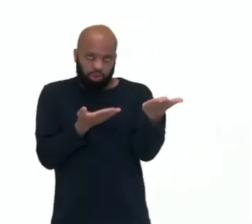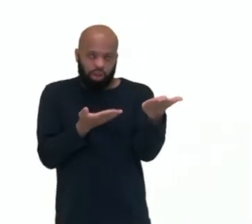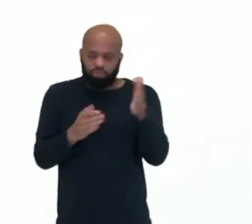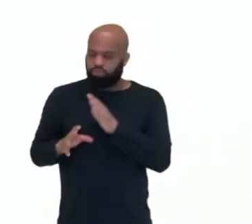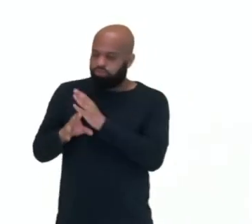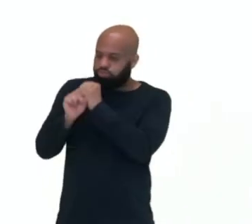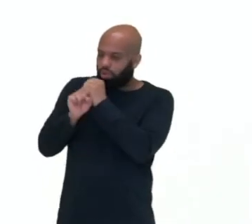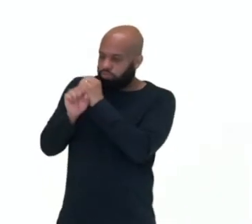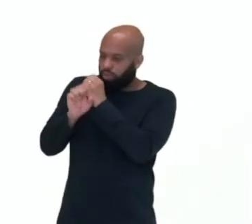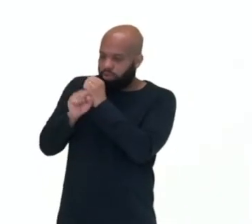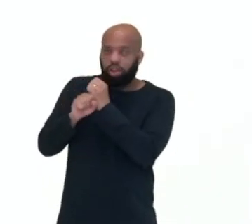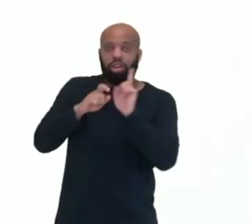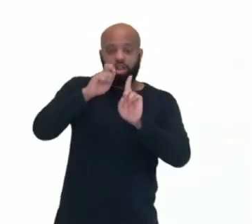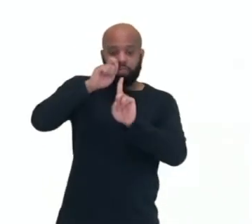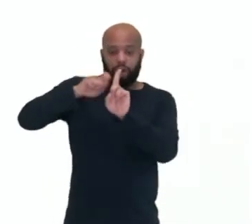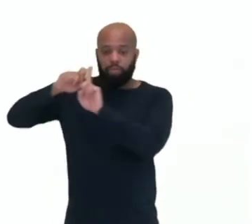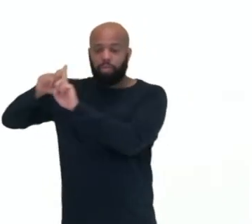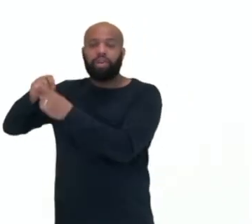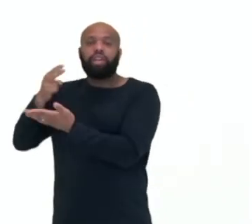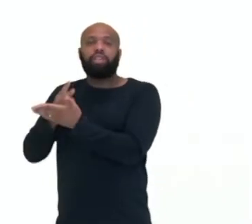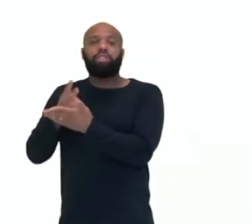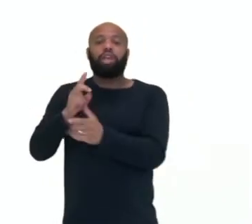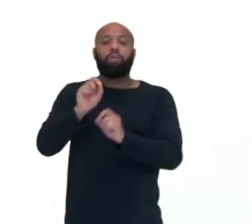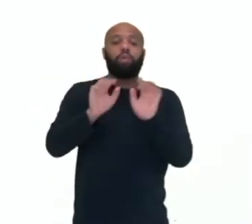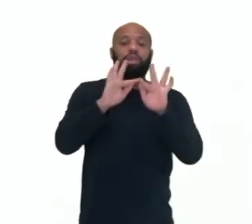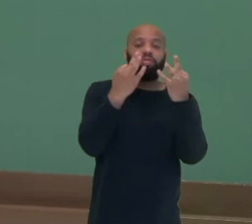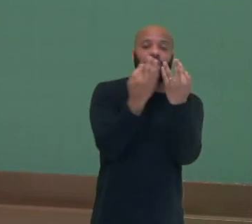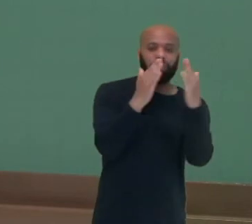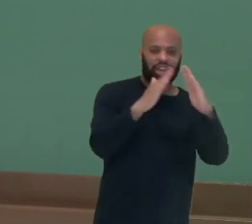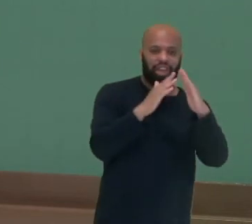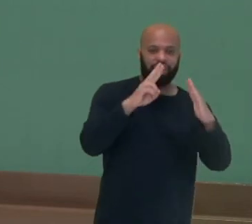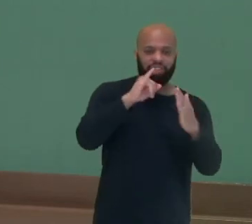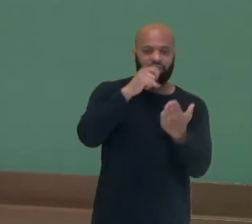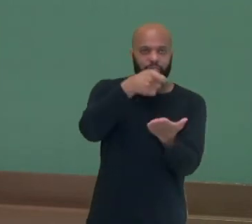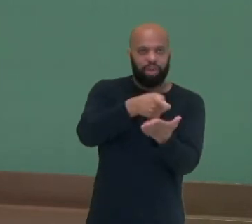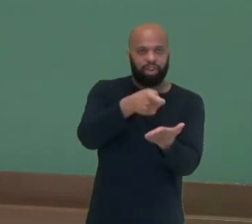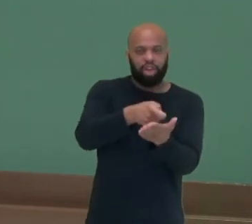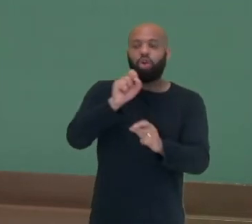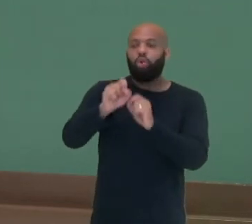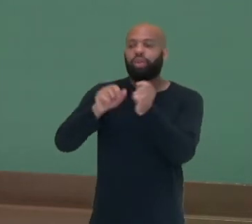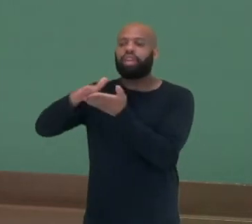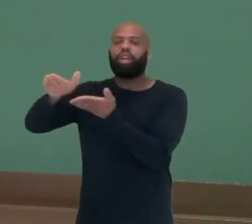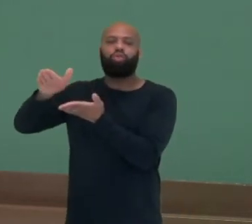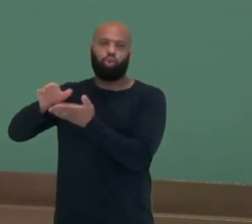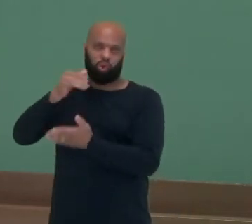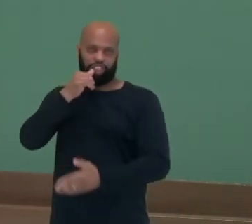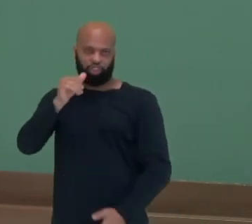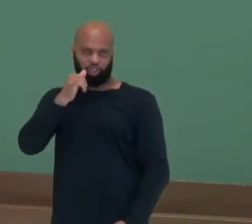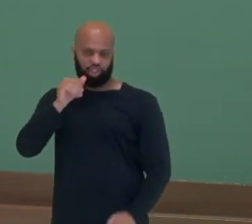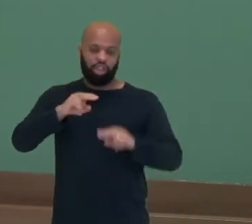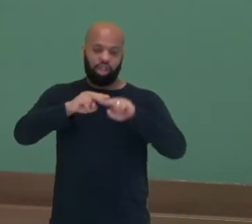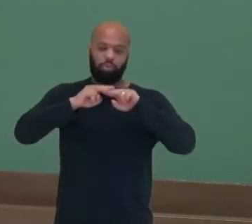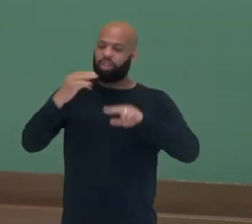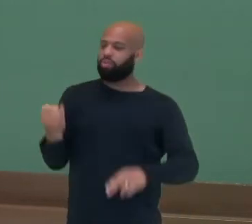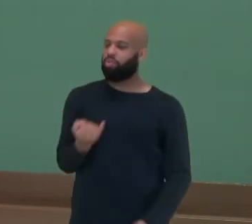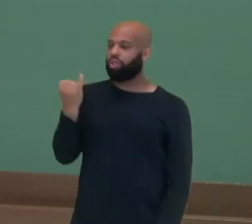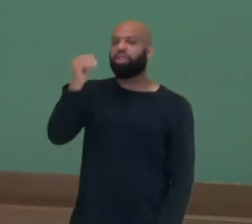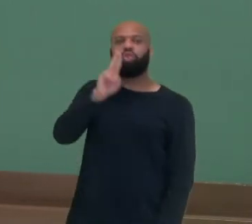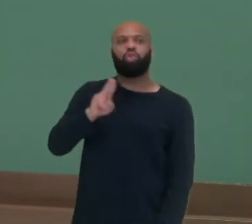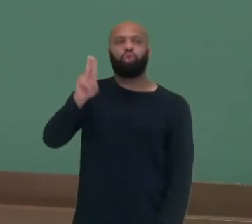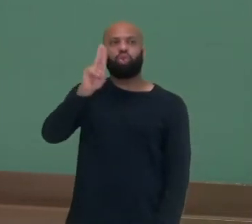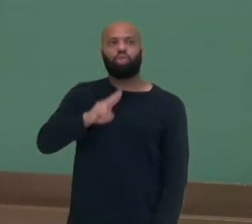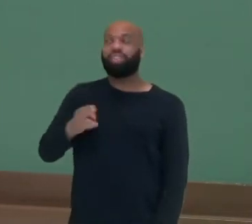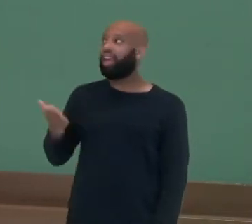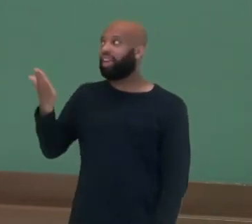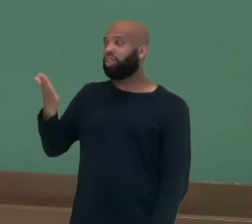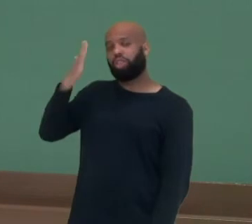cálculo. A cada mês, quanto aquela família deve pagar pela sua conta de luz. Por isso a importância de utilizarmos com